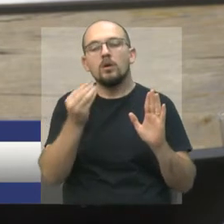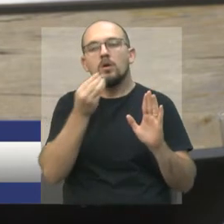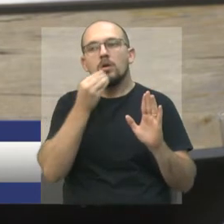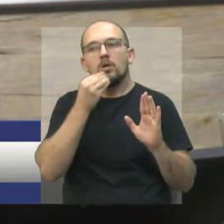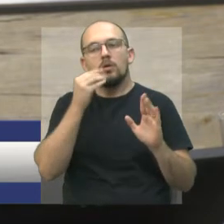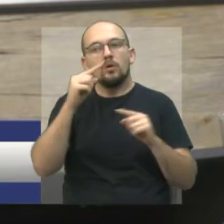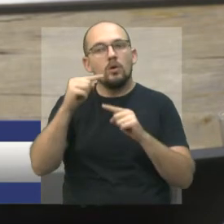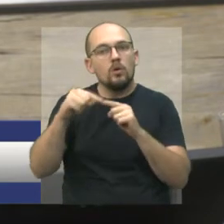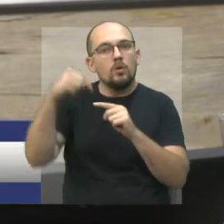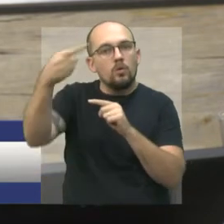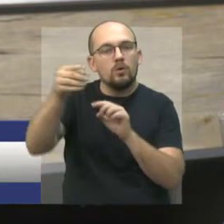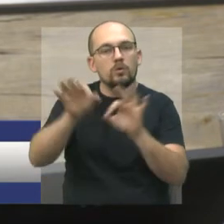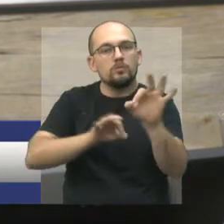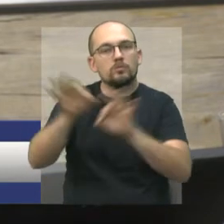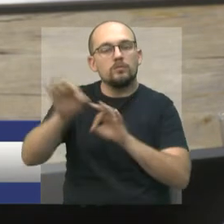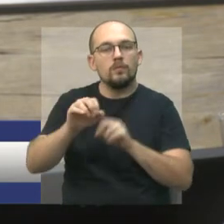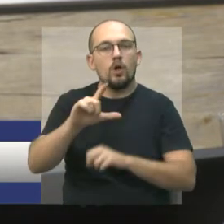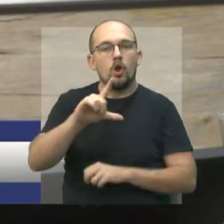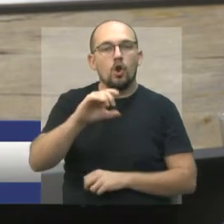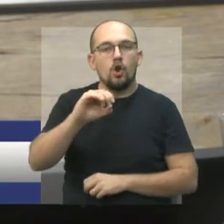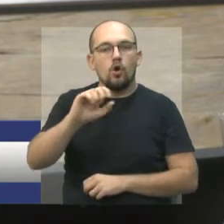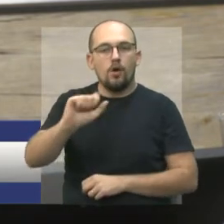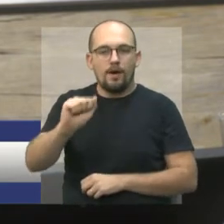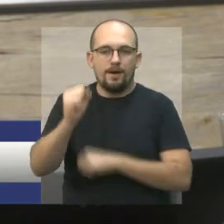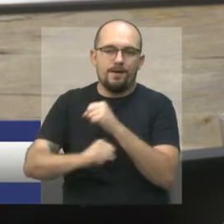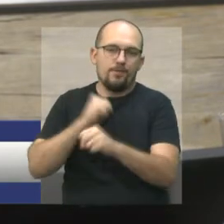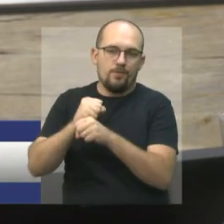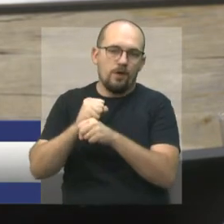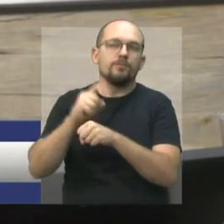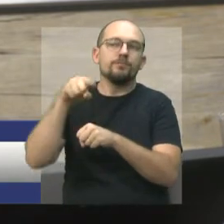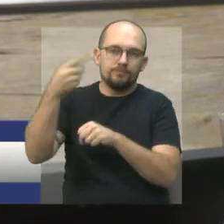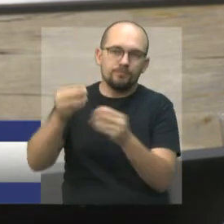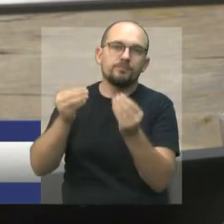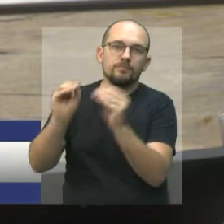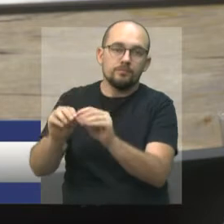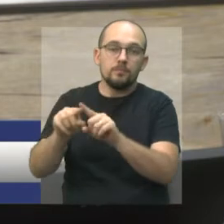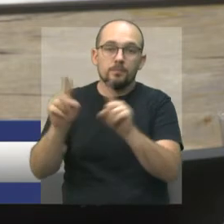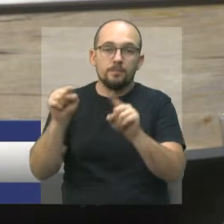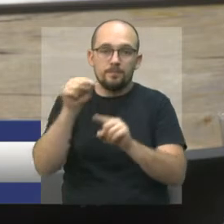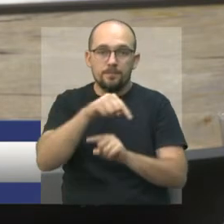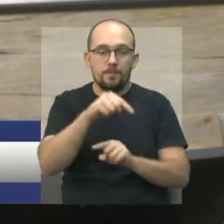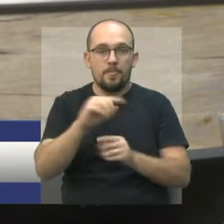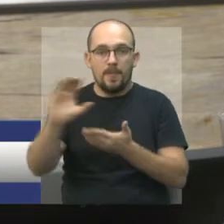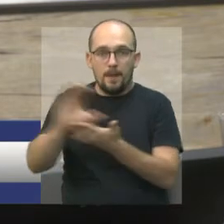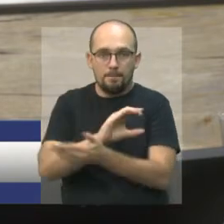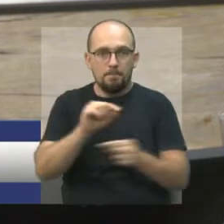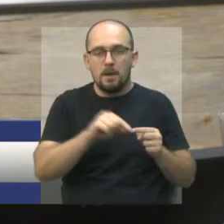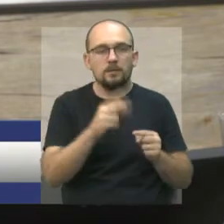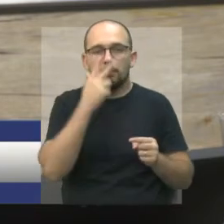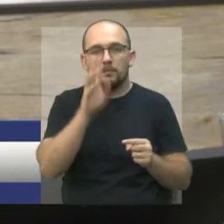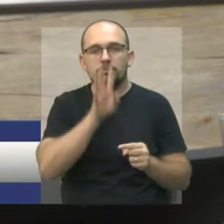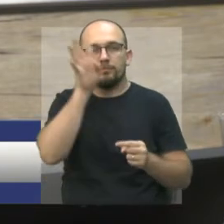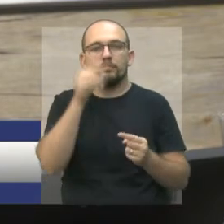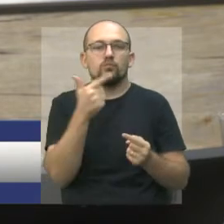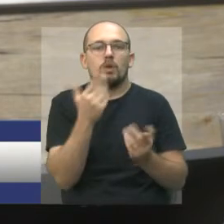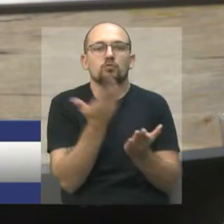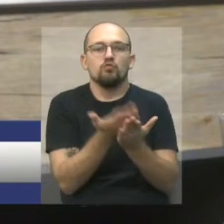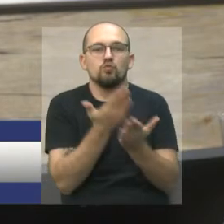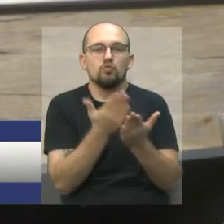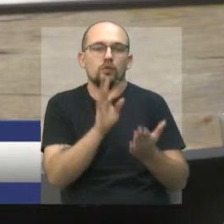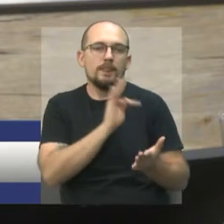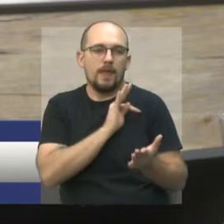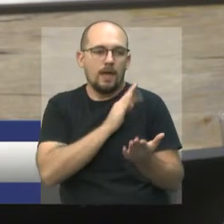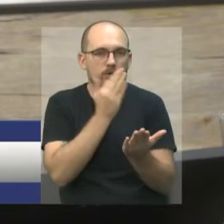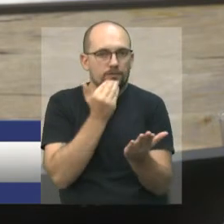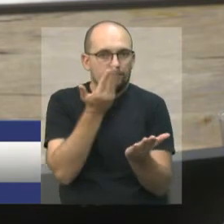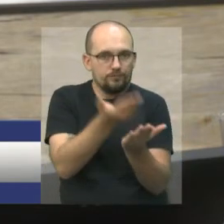da elaboração da lei orçamentária anual. Para além disso, tal emenda foi apresentada sem estudo técnico, porque está